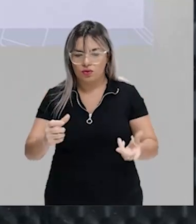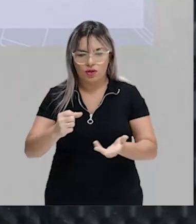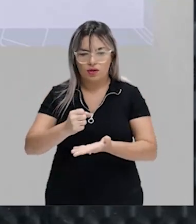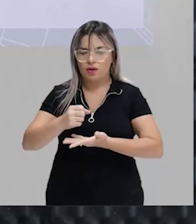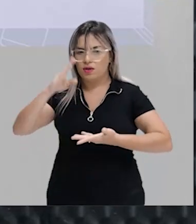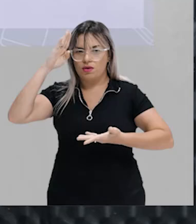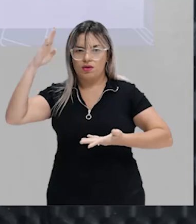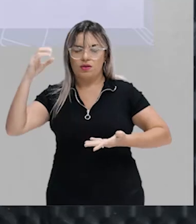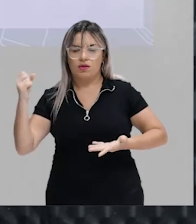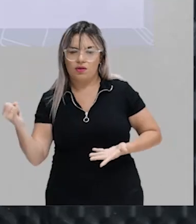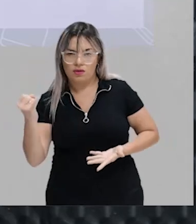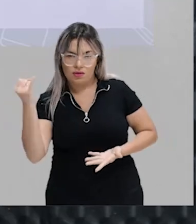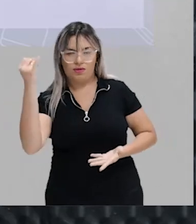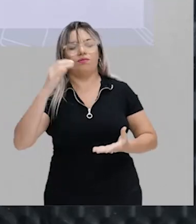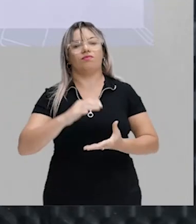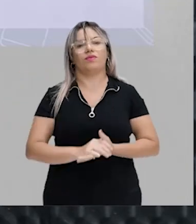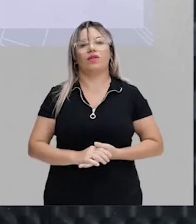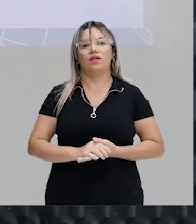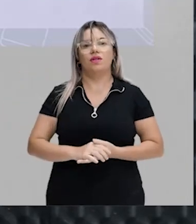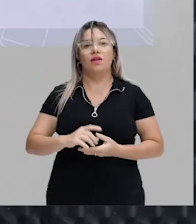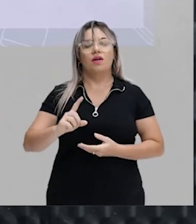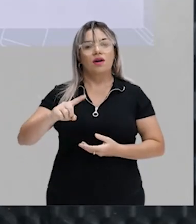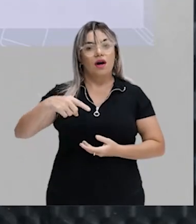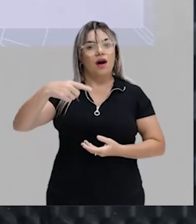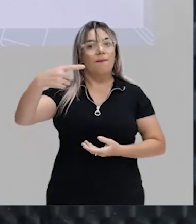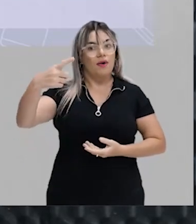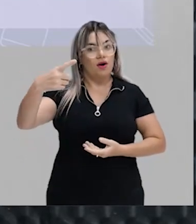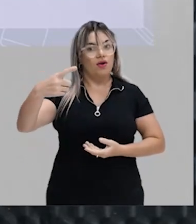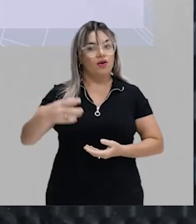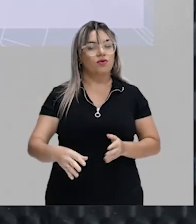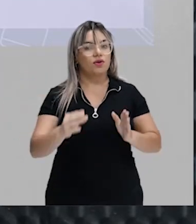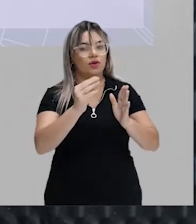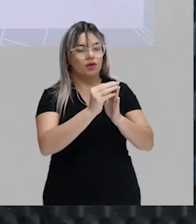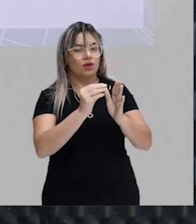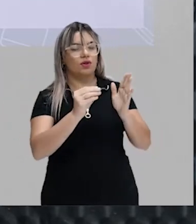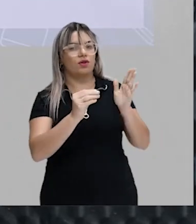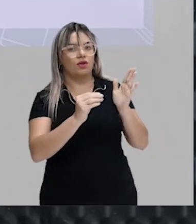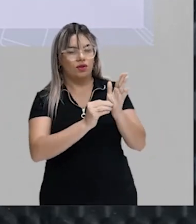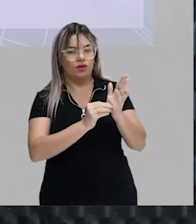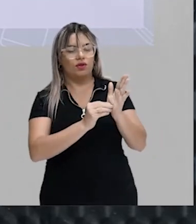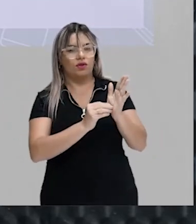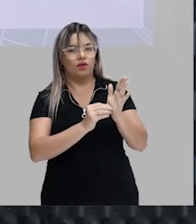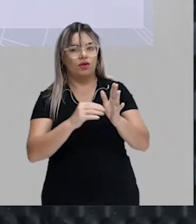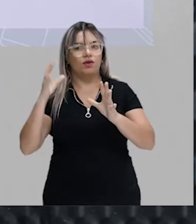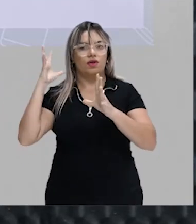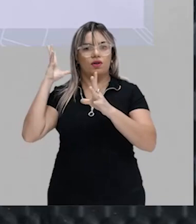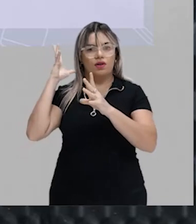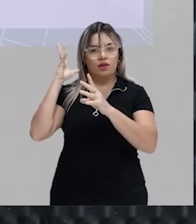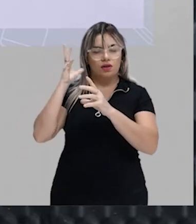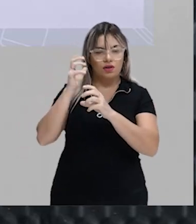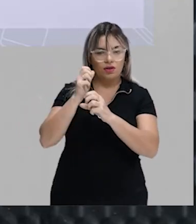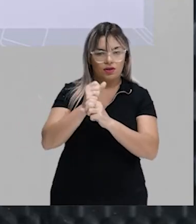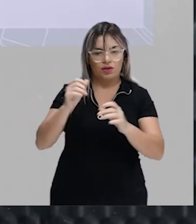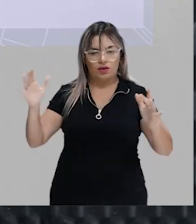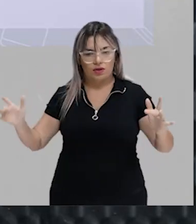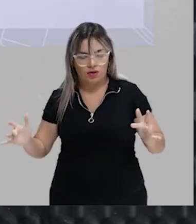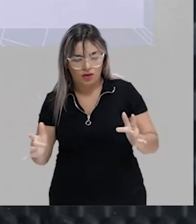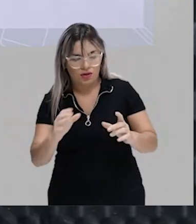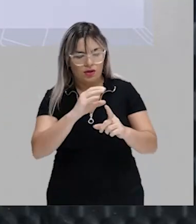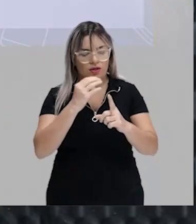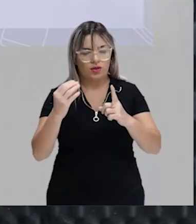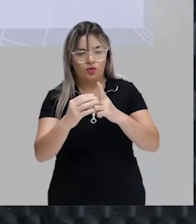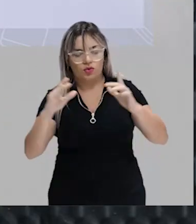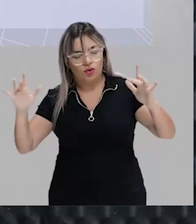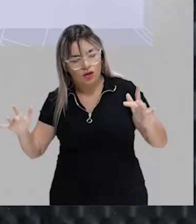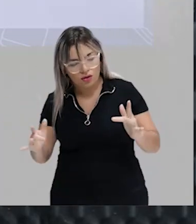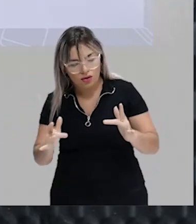próxima aula nós vamos relembrar desse culto ao clássico para entender uma nova corrente literária, um